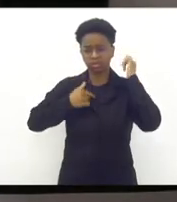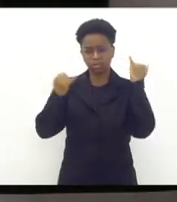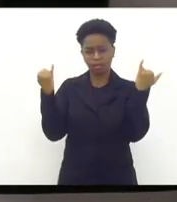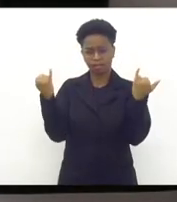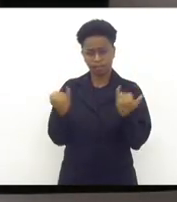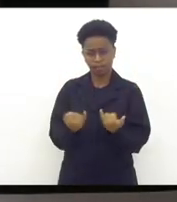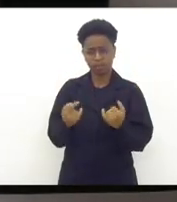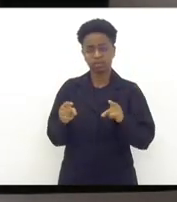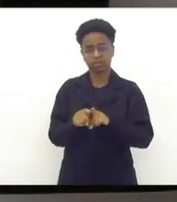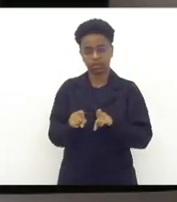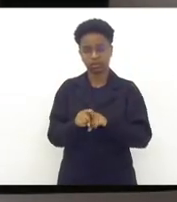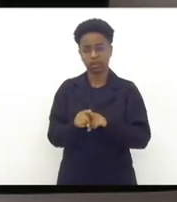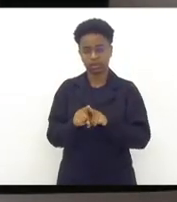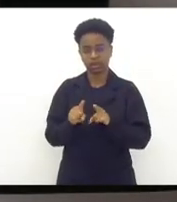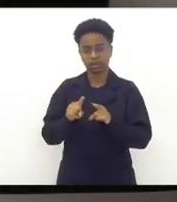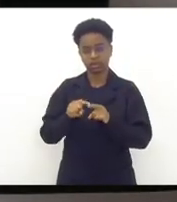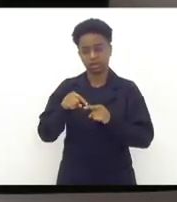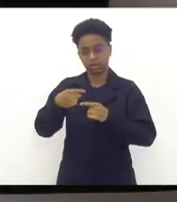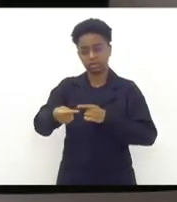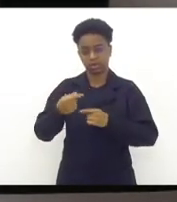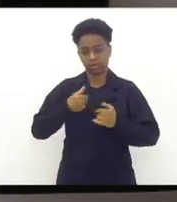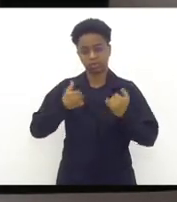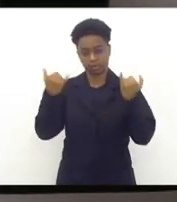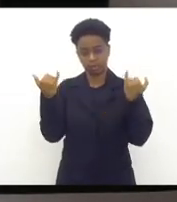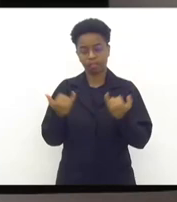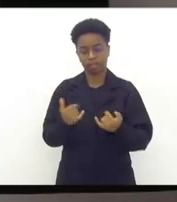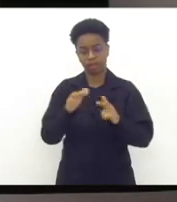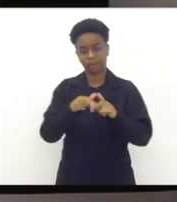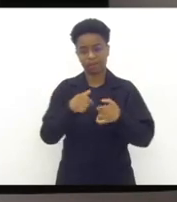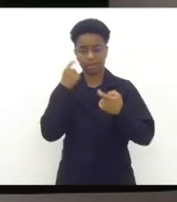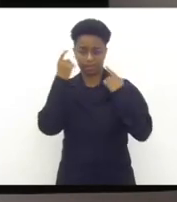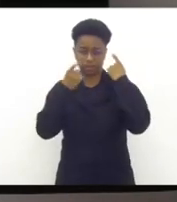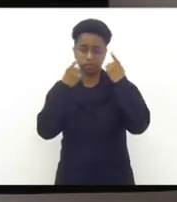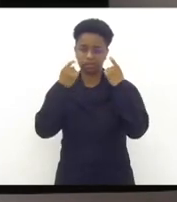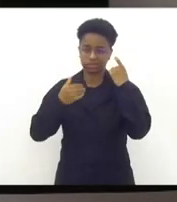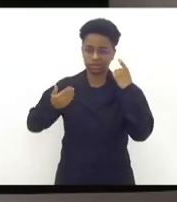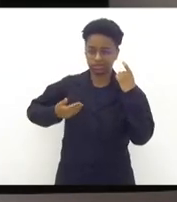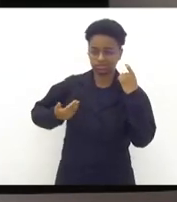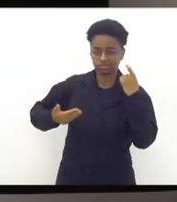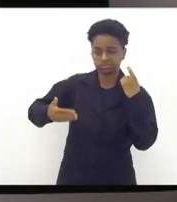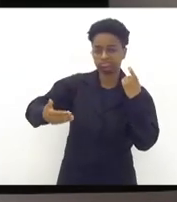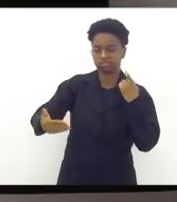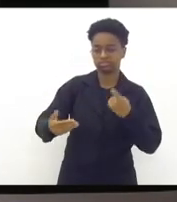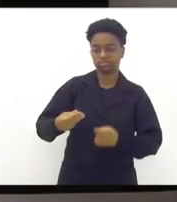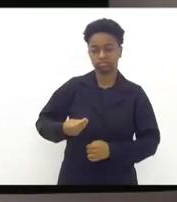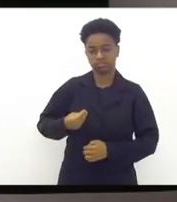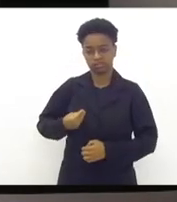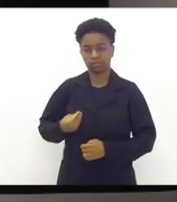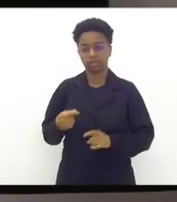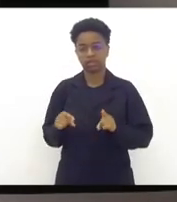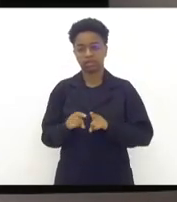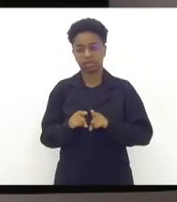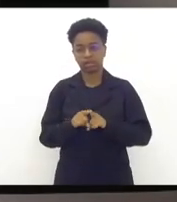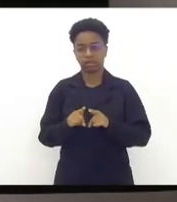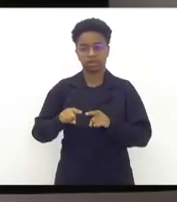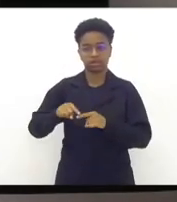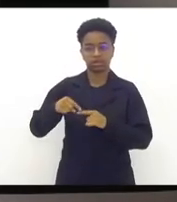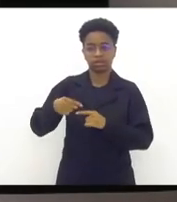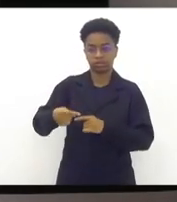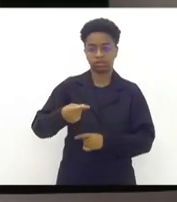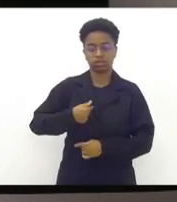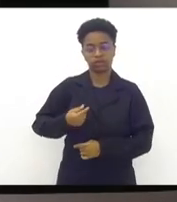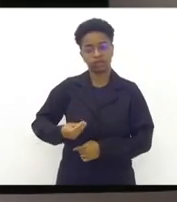magro, né? Depois eu perdi um pouco de peso por conta da preocupação que eu vinha passando, mesmo depois de ter passado pela mesma